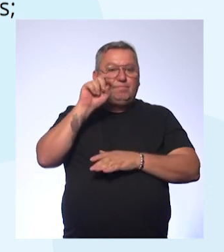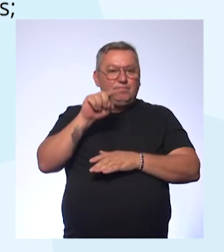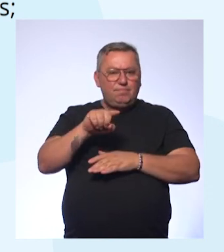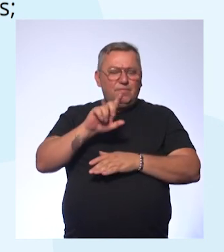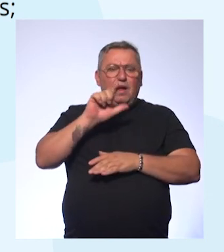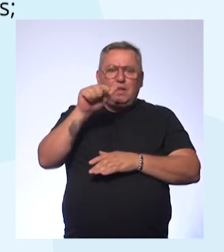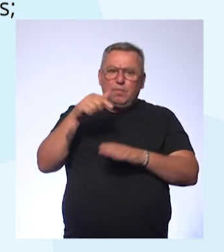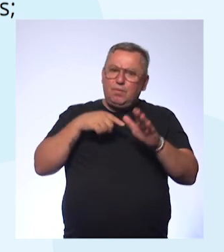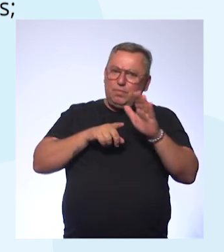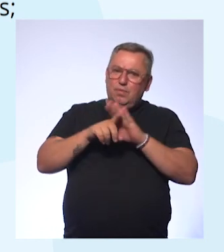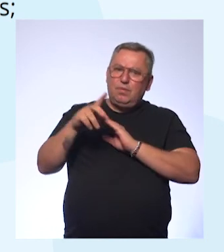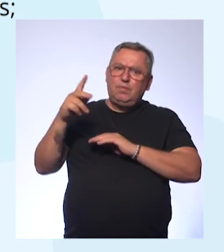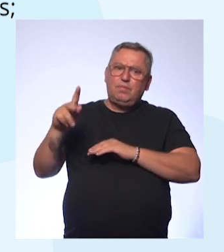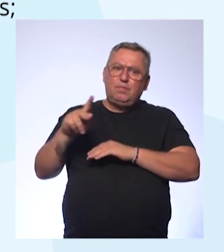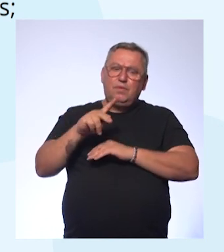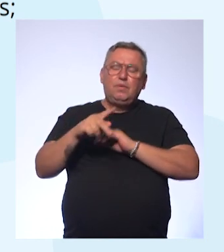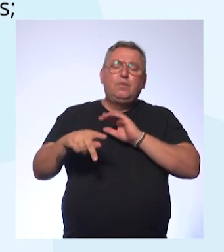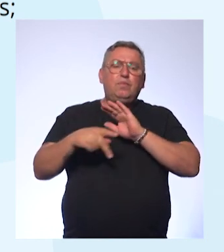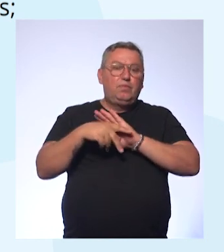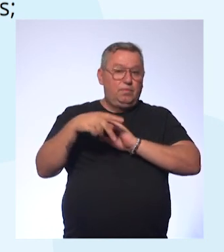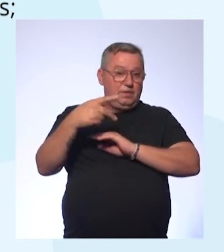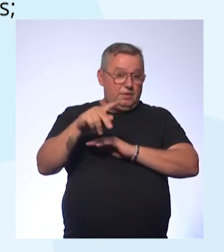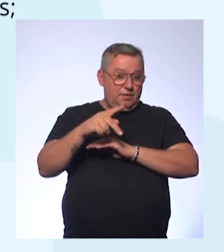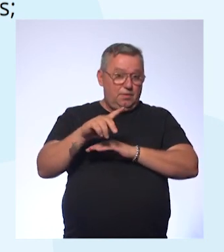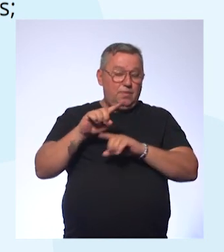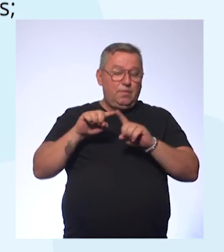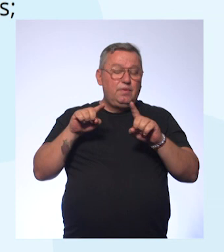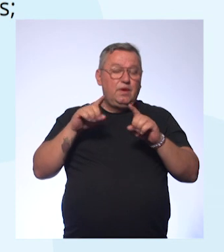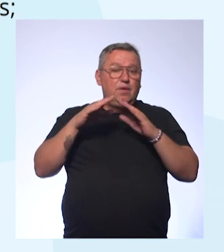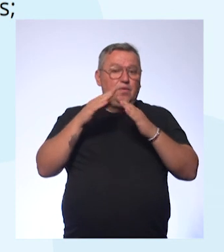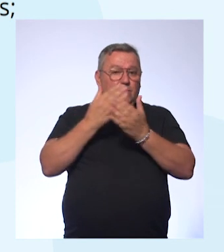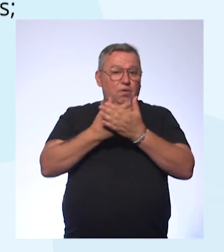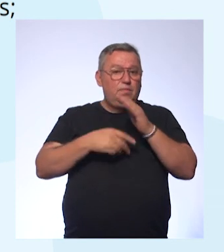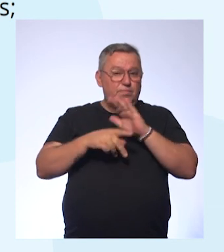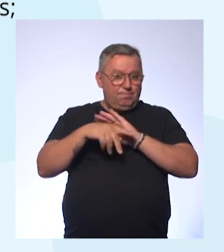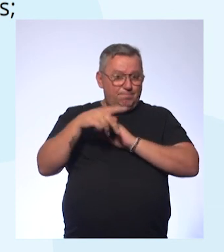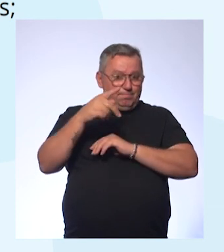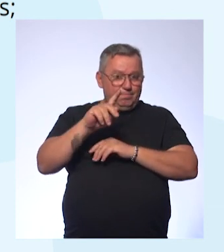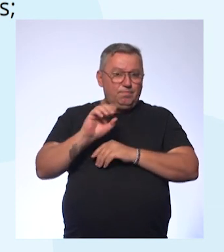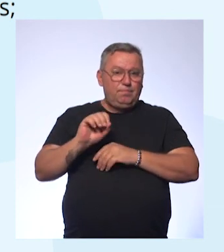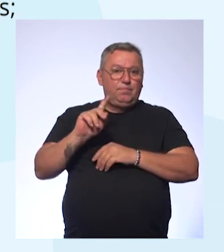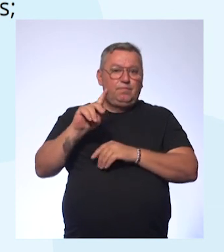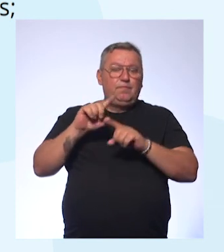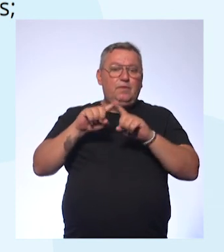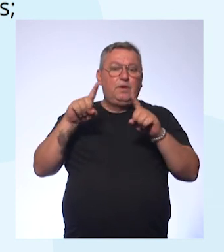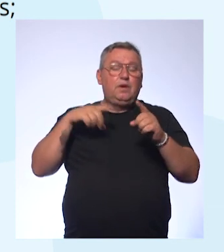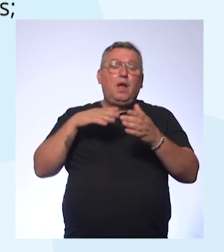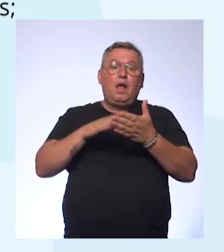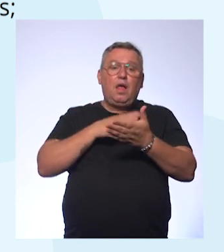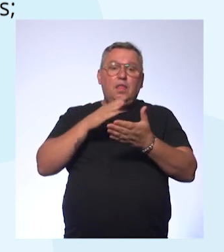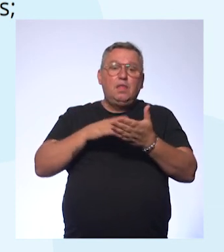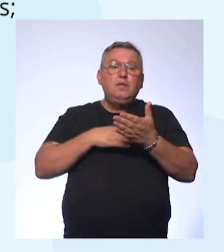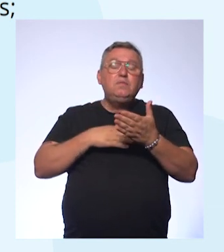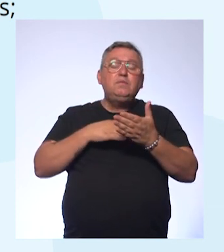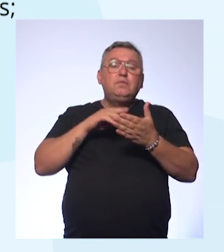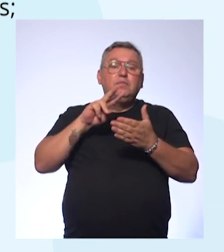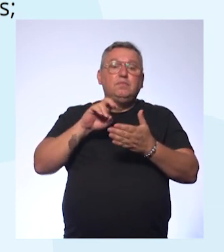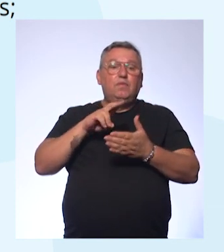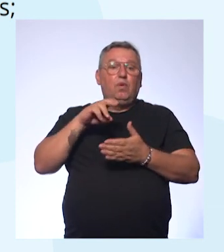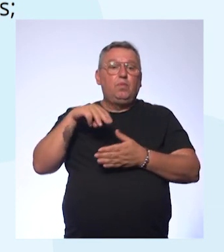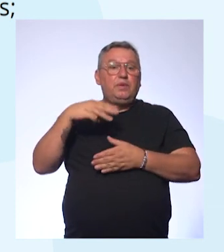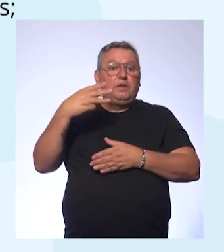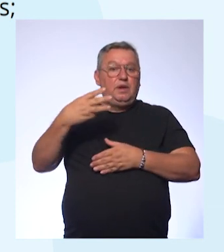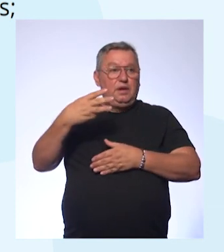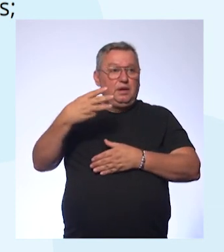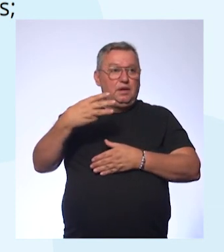vocês depois tirar dúvida com o professor de vocês aí na escola de vocês, né? E que tem em mão o caderno do aluno, que é o volume 3, né,